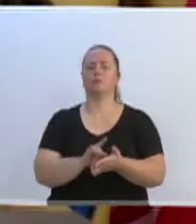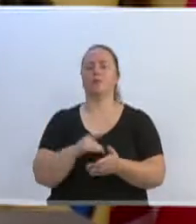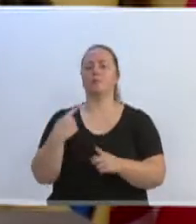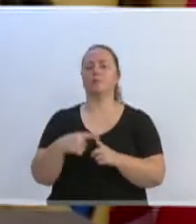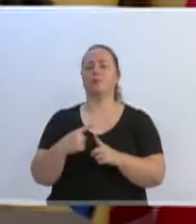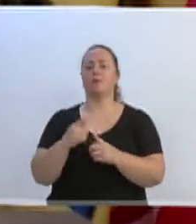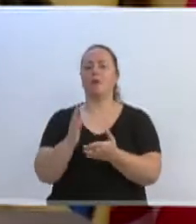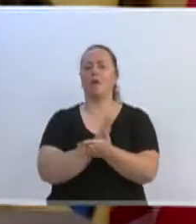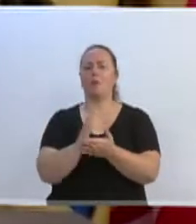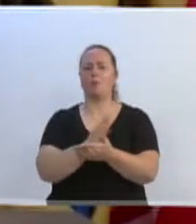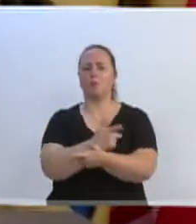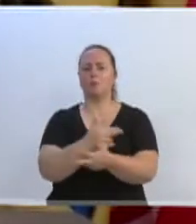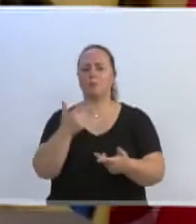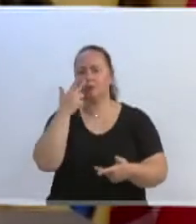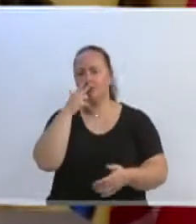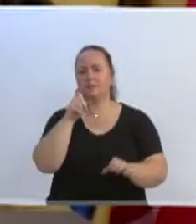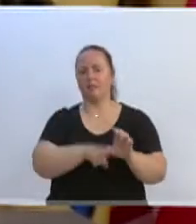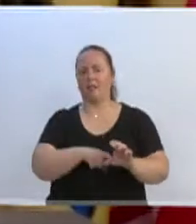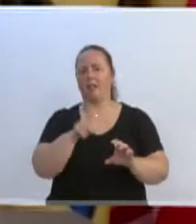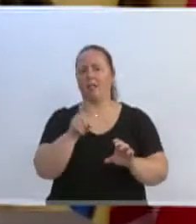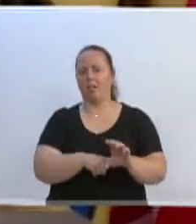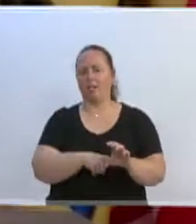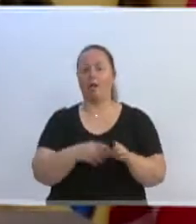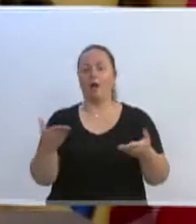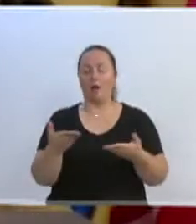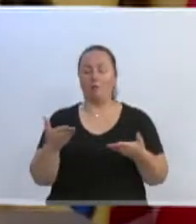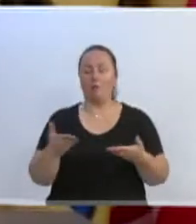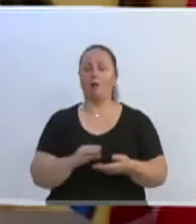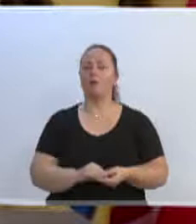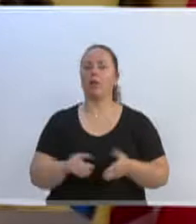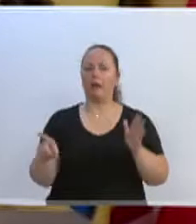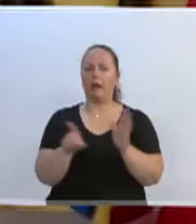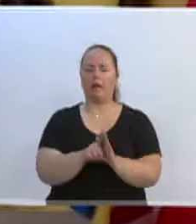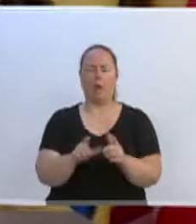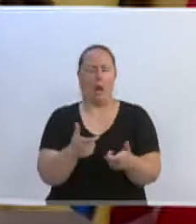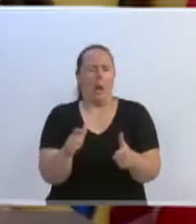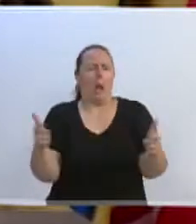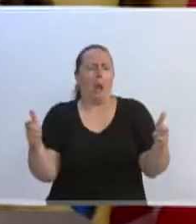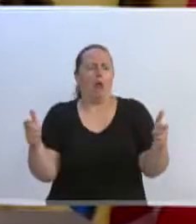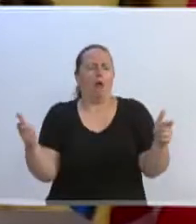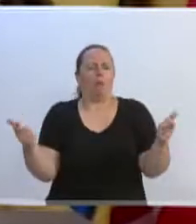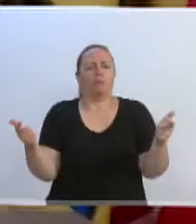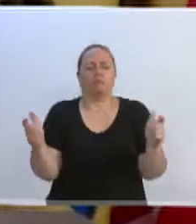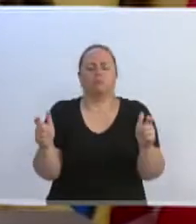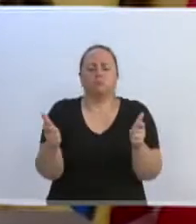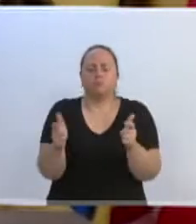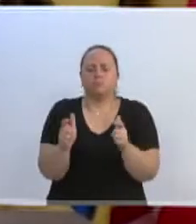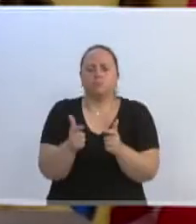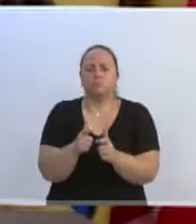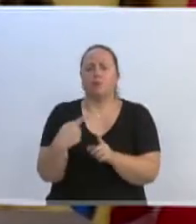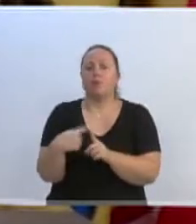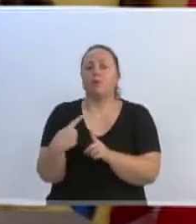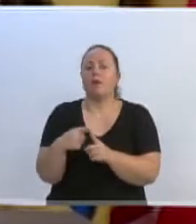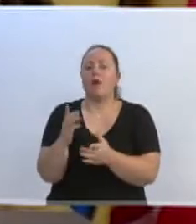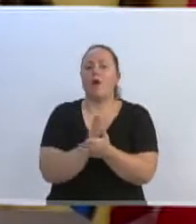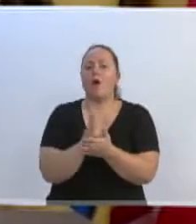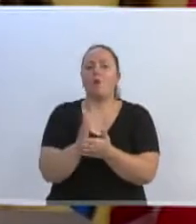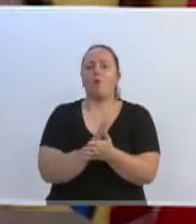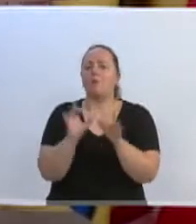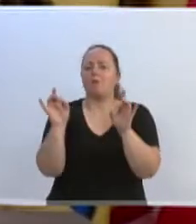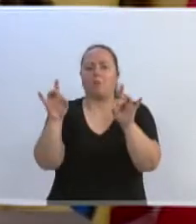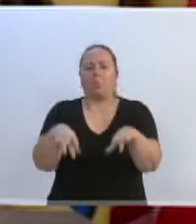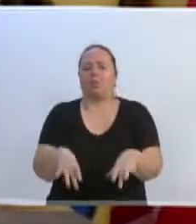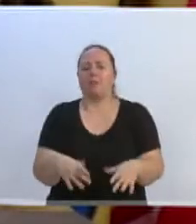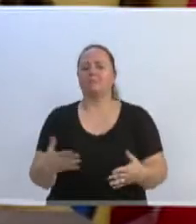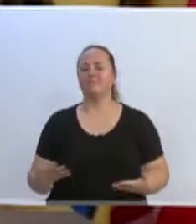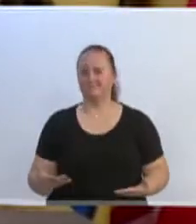está diminuindo o número enorme de lei que tem lá lei inócua que não tinham serventia nenhuma eram feitas só pra